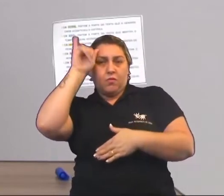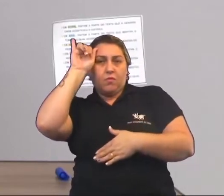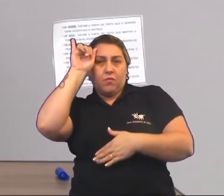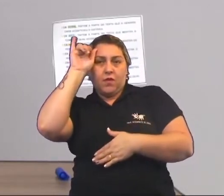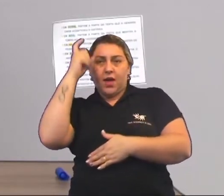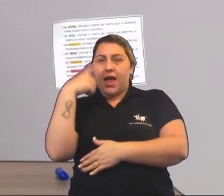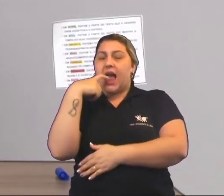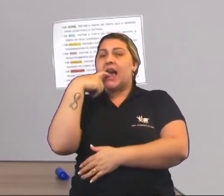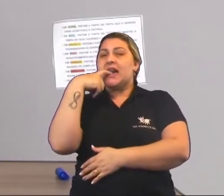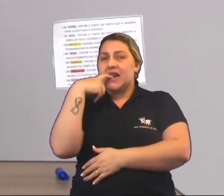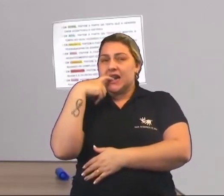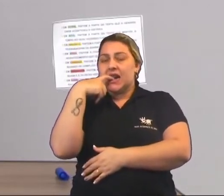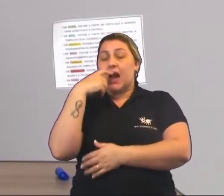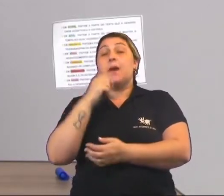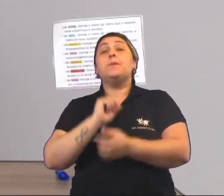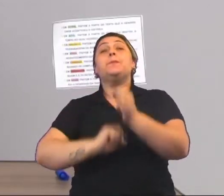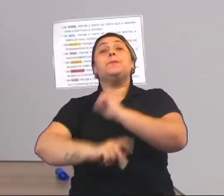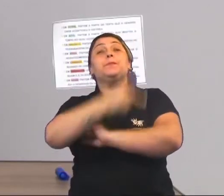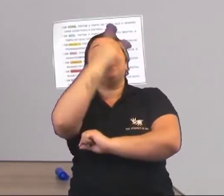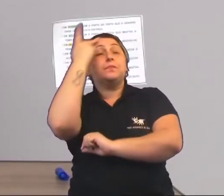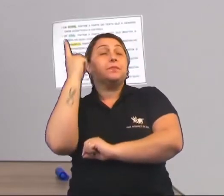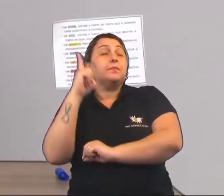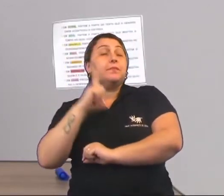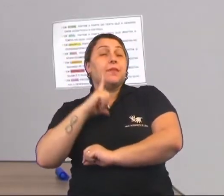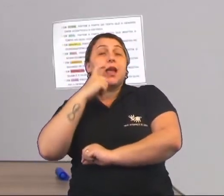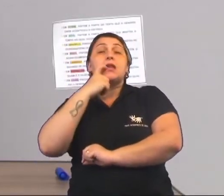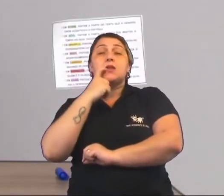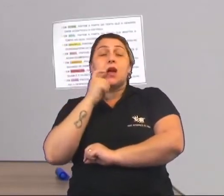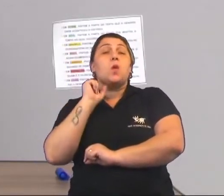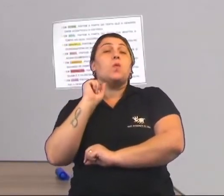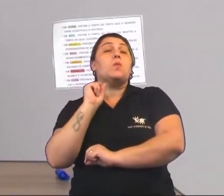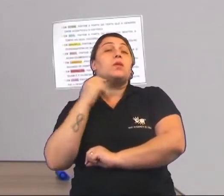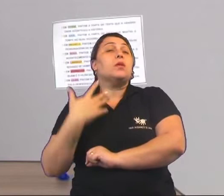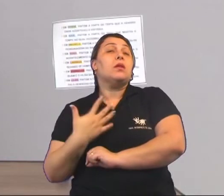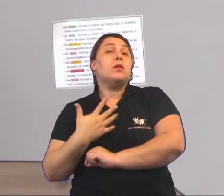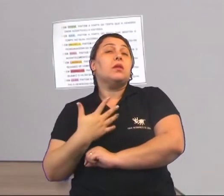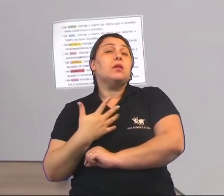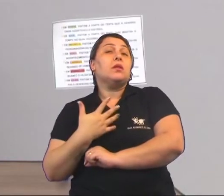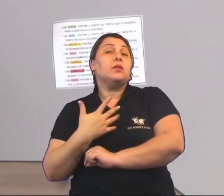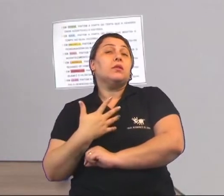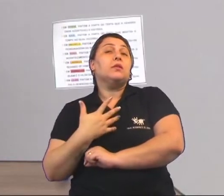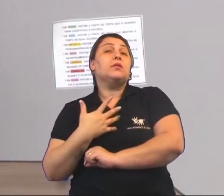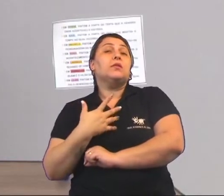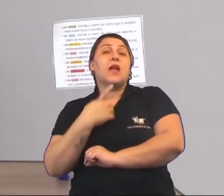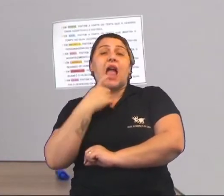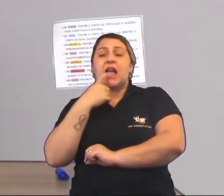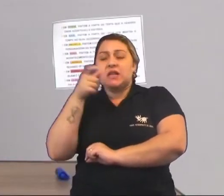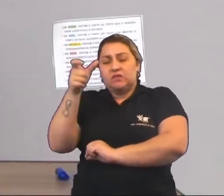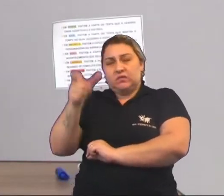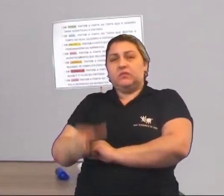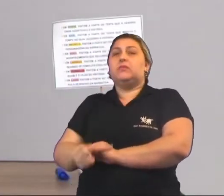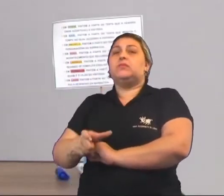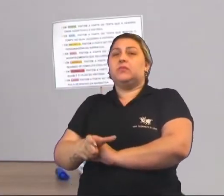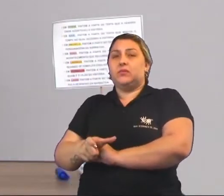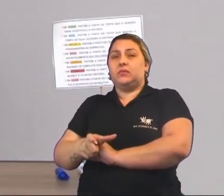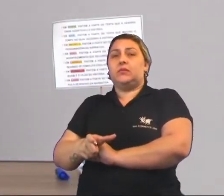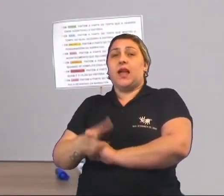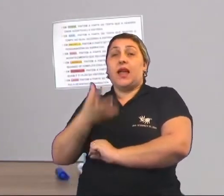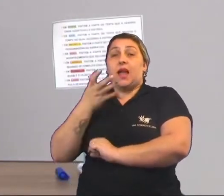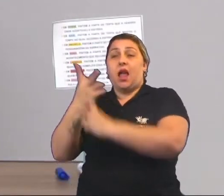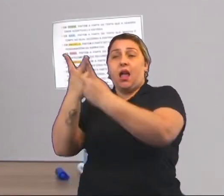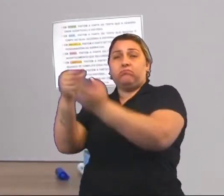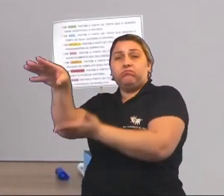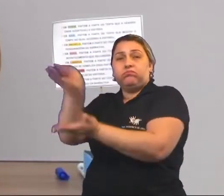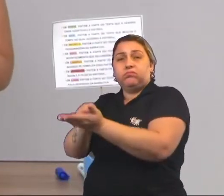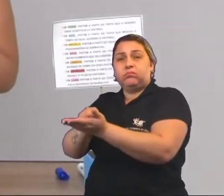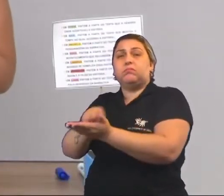ele fica com inveja. E uma pessoa que tem inveja é uma pessoa o quê? Invejosa, isso mesmo. Então, nós temos aqui